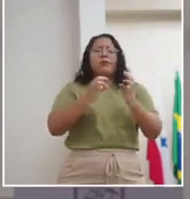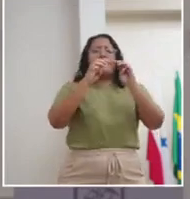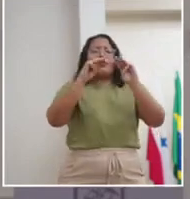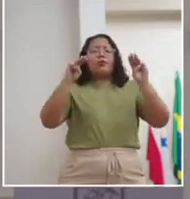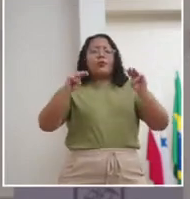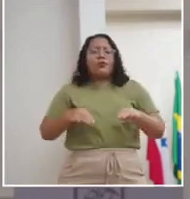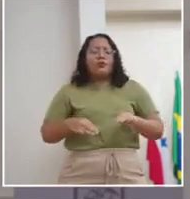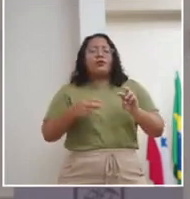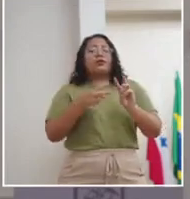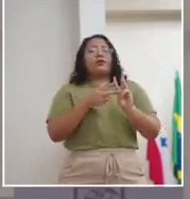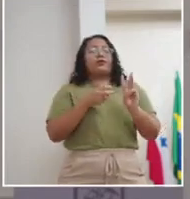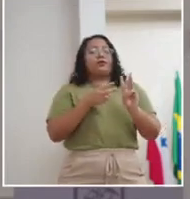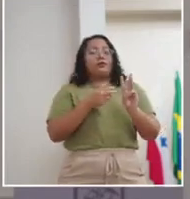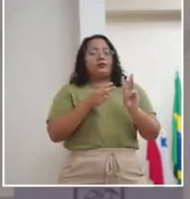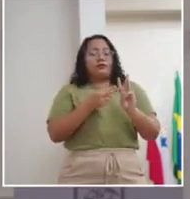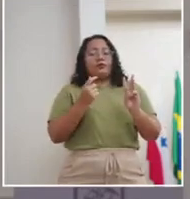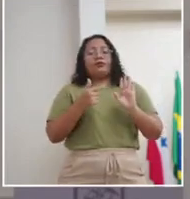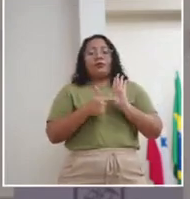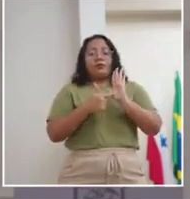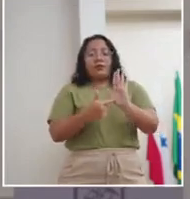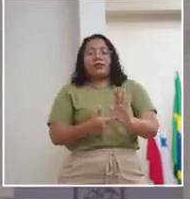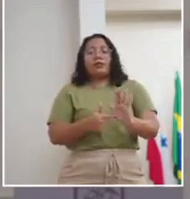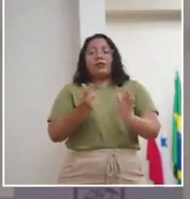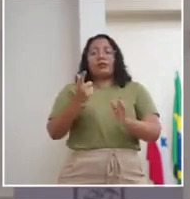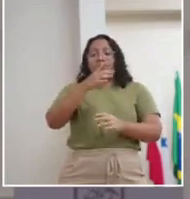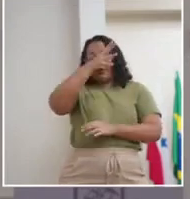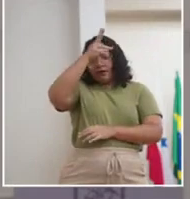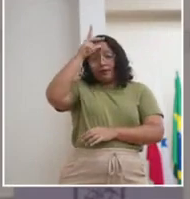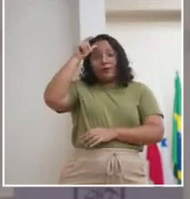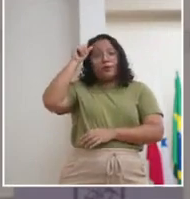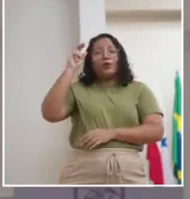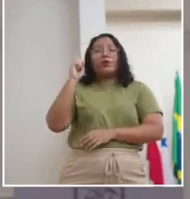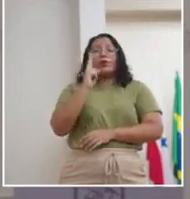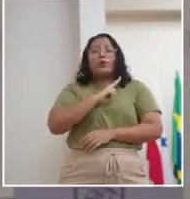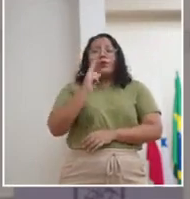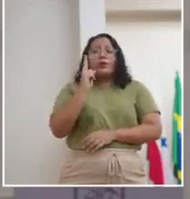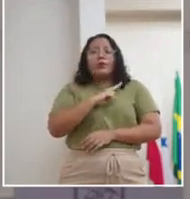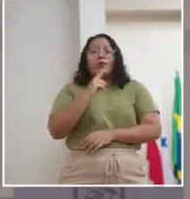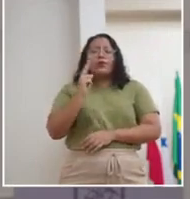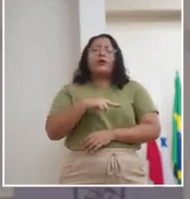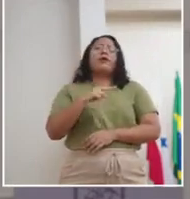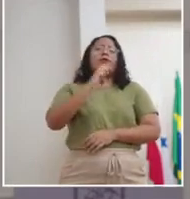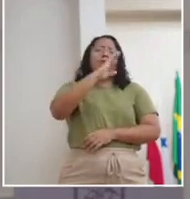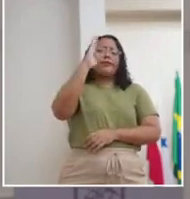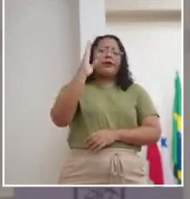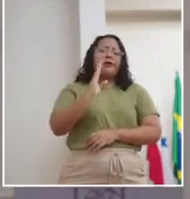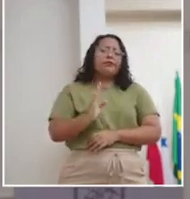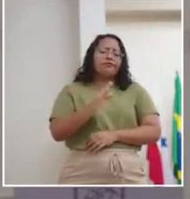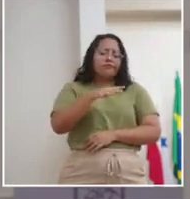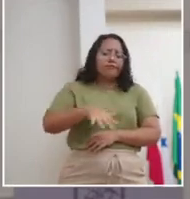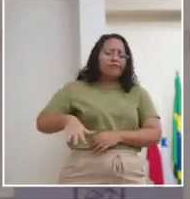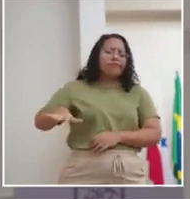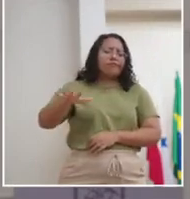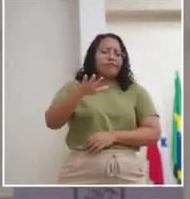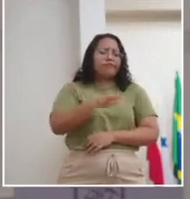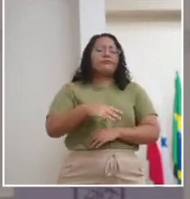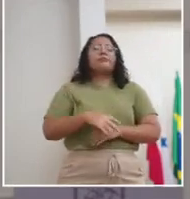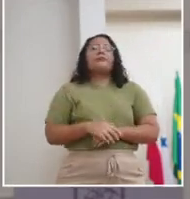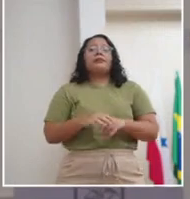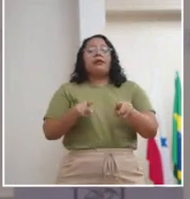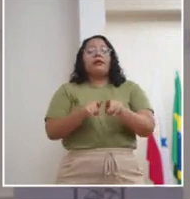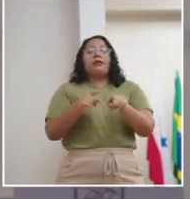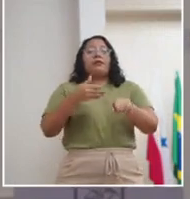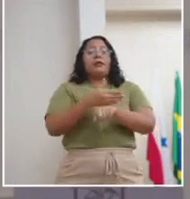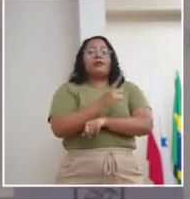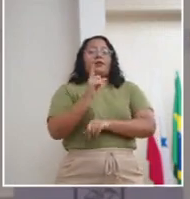Índio, a exposição Amazônia Urgente, né, que itinerou pelo Brasil, esteve no hall da estação do metrô da